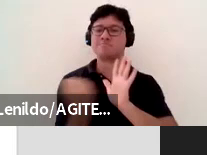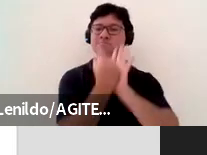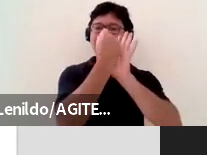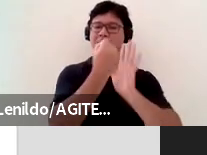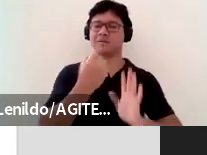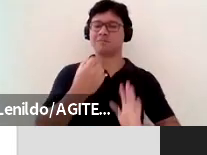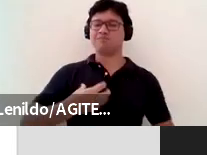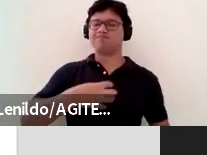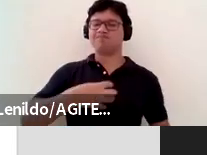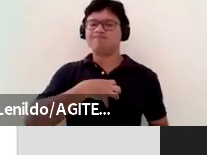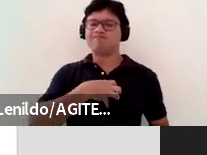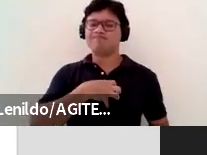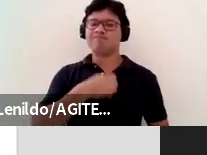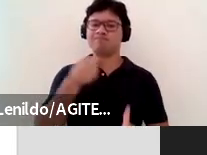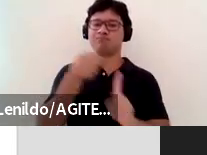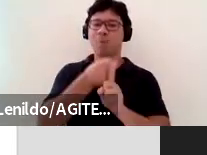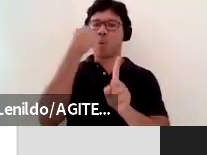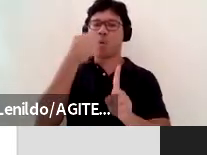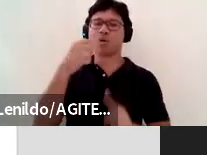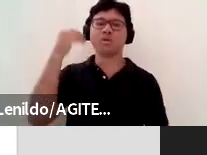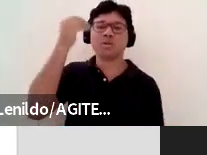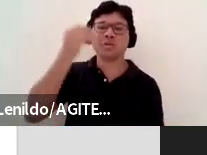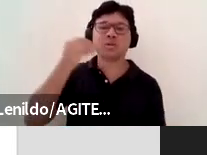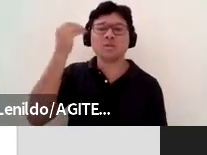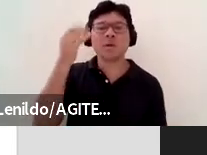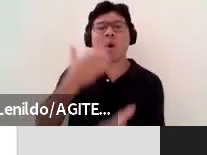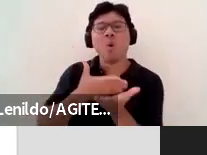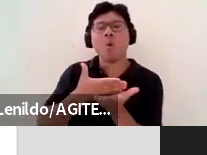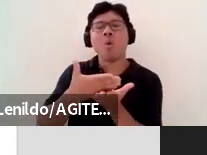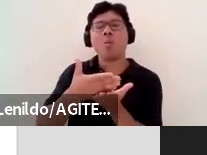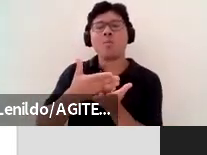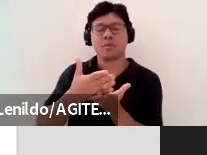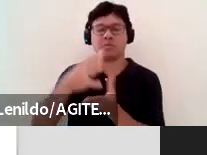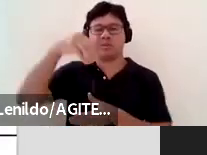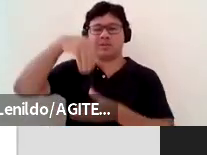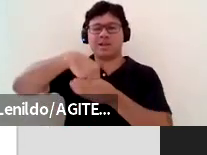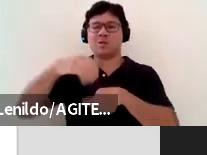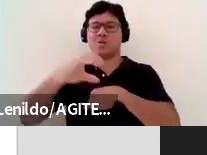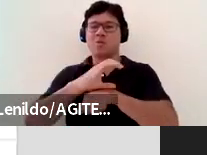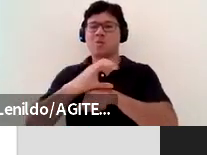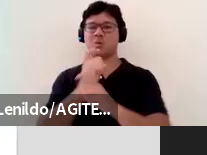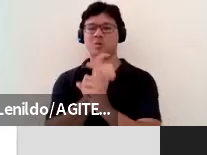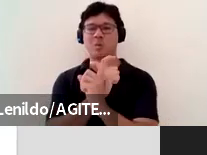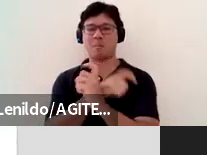muito por essa experiência, por esse início na PUC.